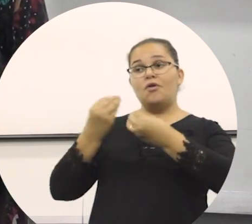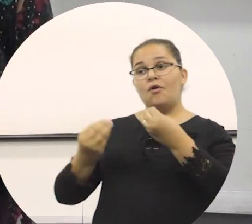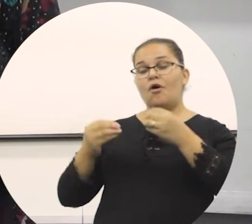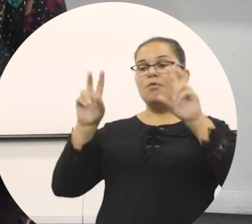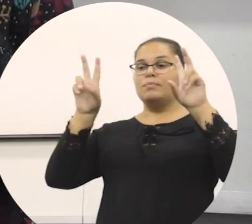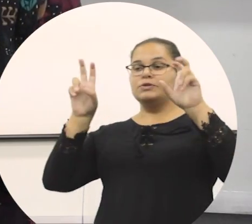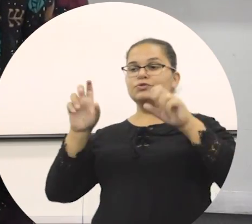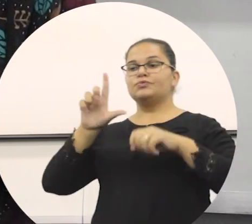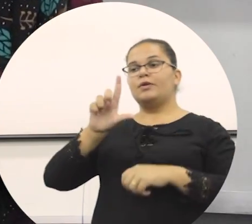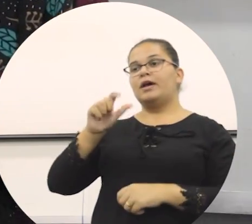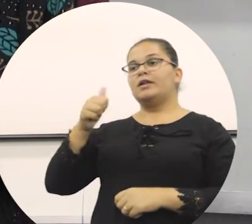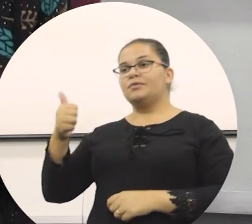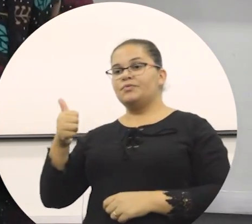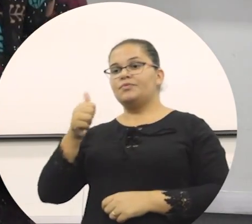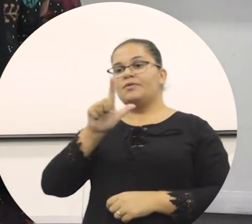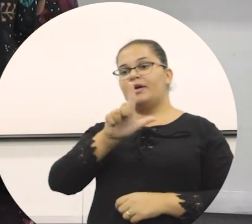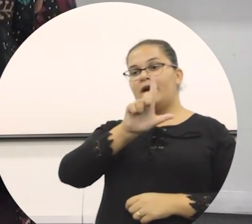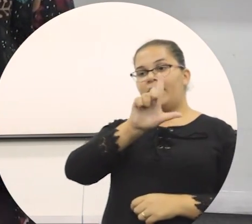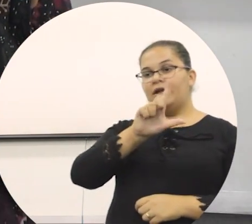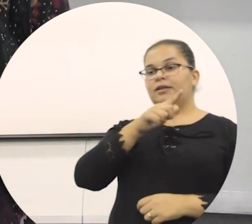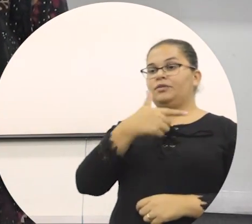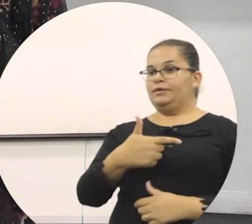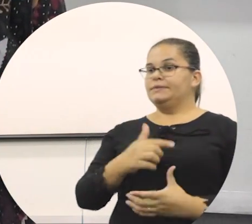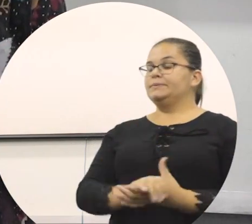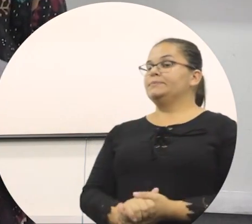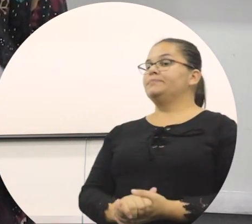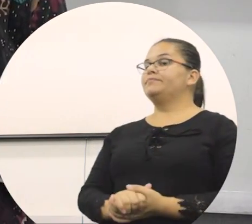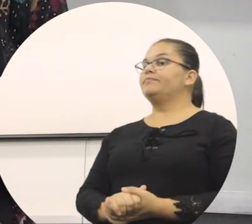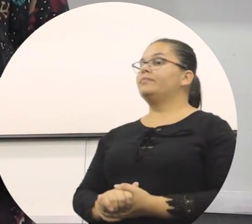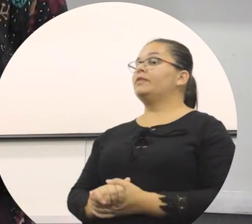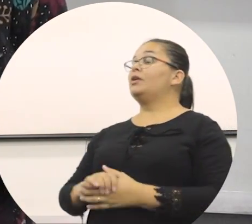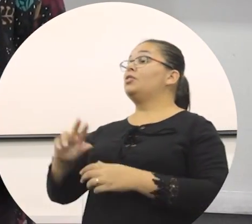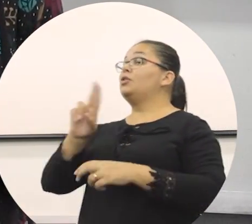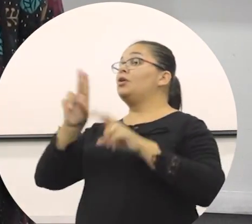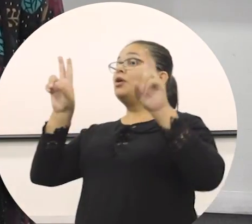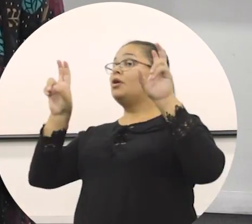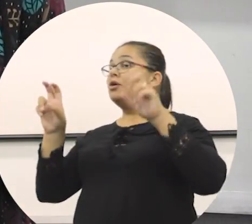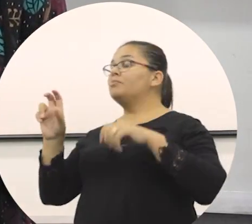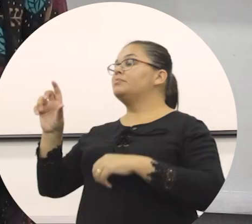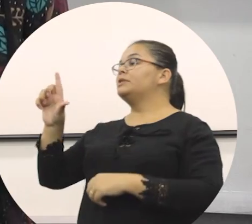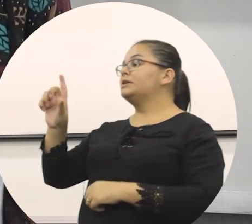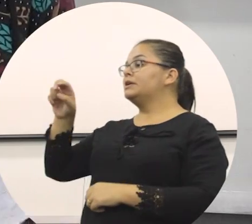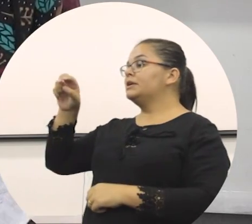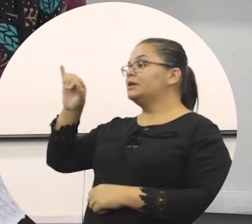contribuição interessante. Qual é o segundo livro? Língua de Herança.